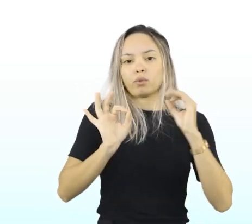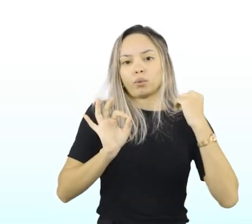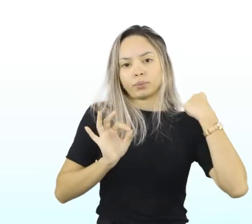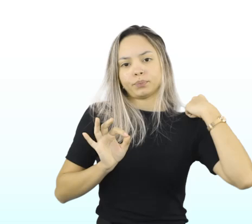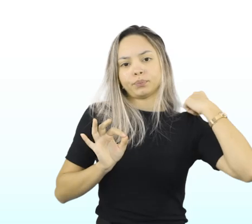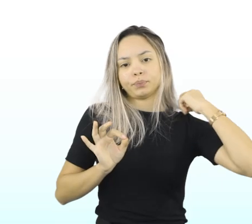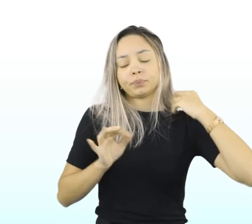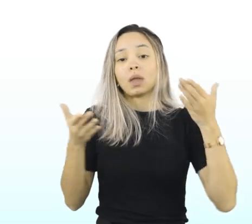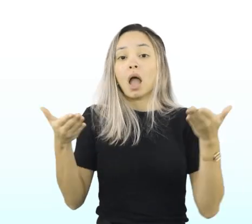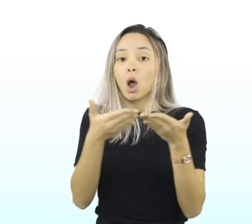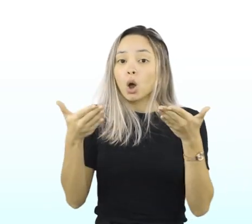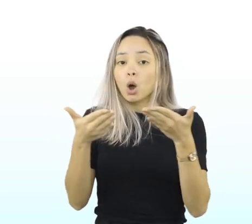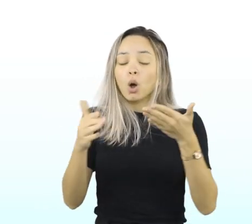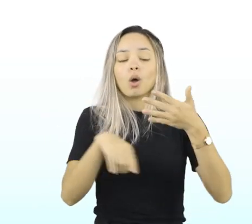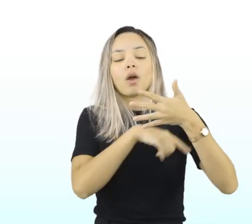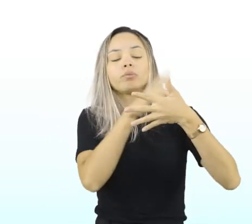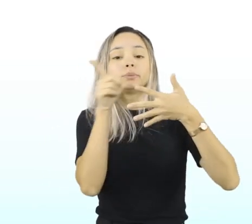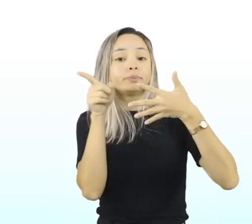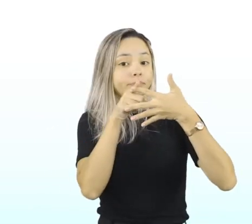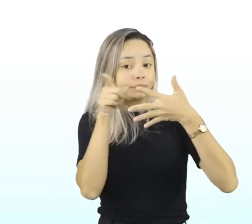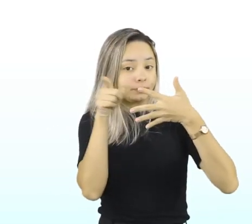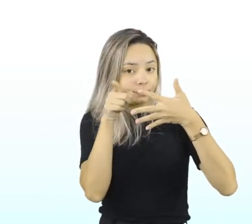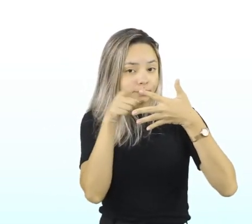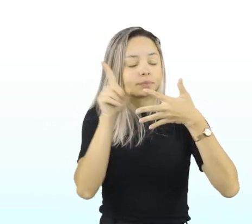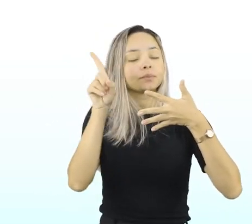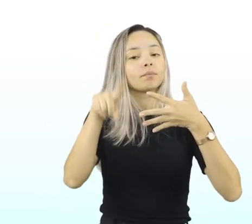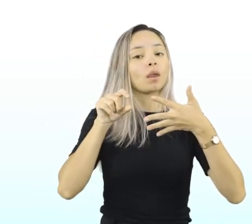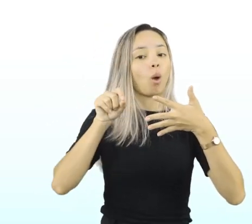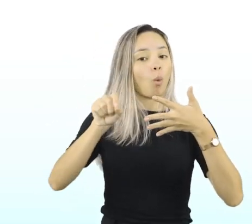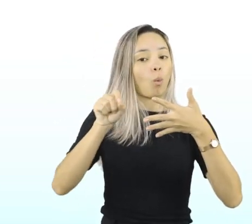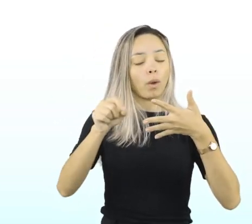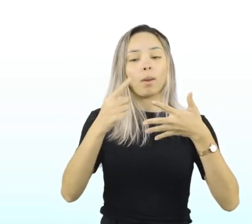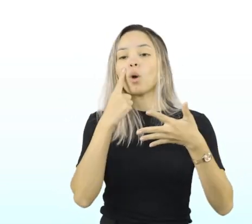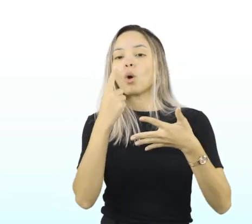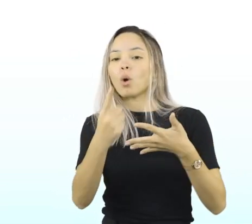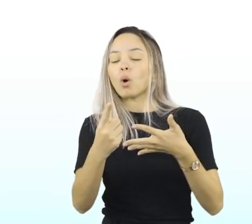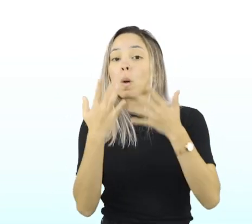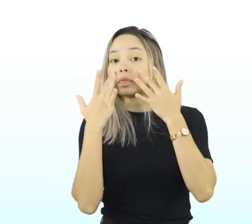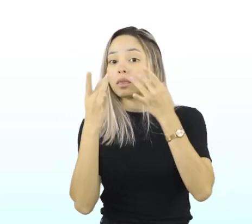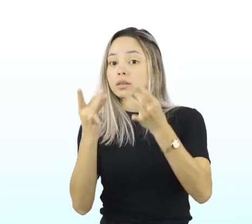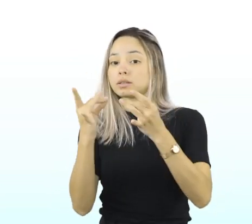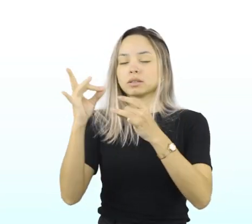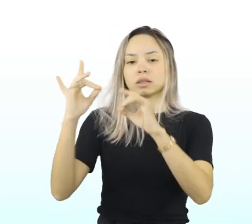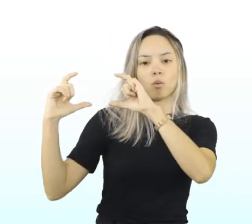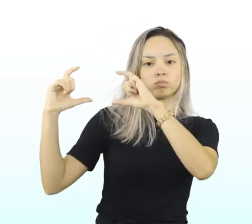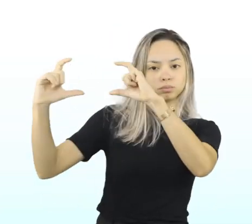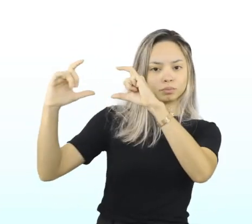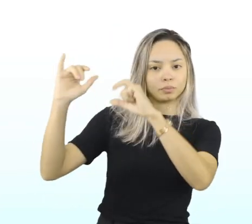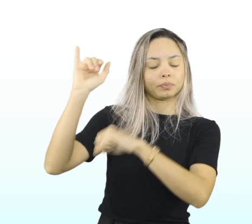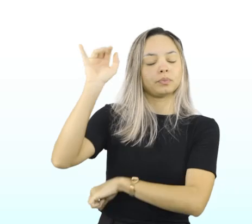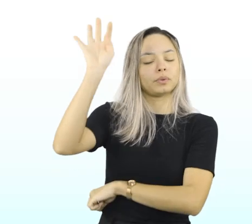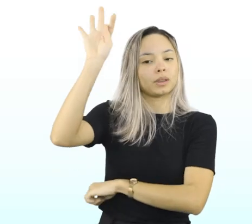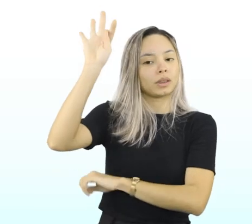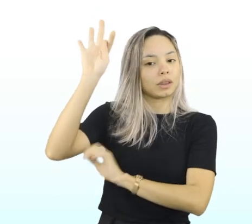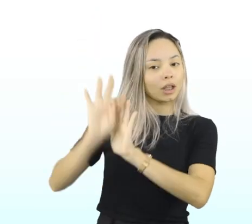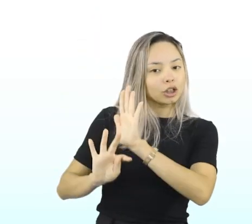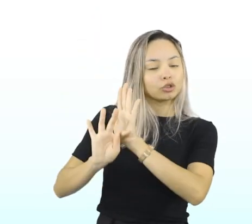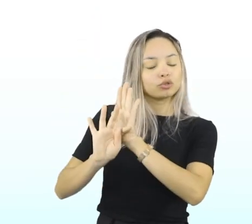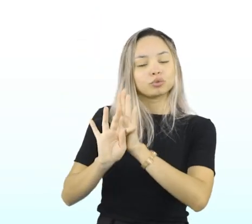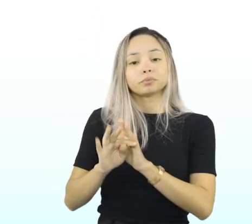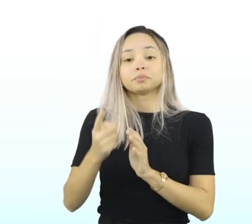garantiu os 200 pontos. A competência 2, essa competência 2, olha lá, dá uma olhada lá, eu coloquei,